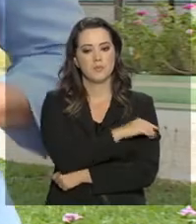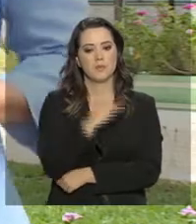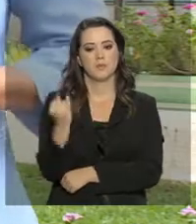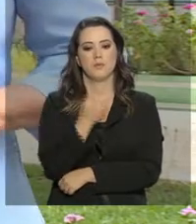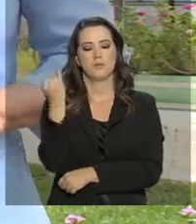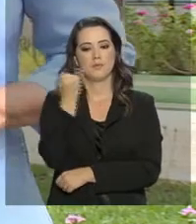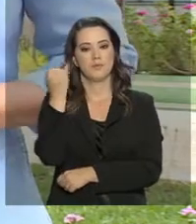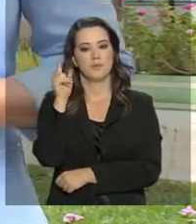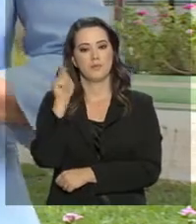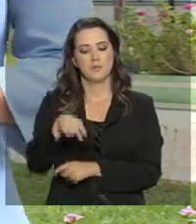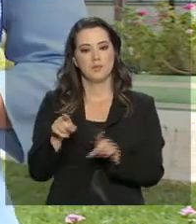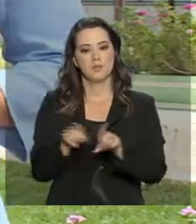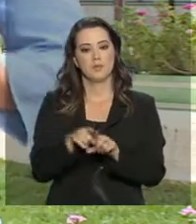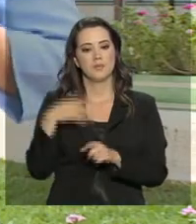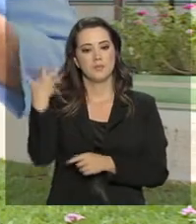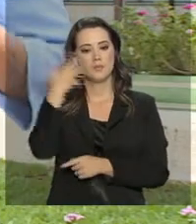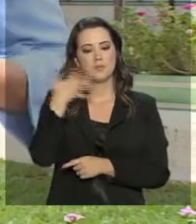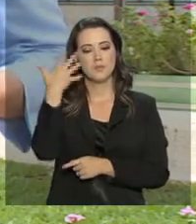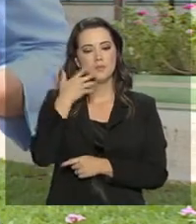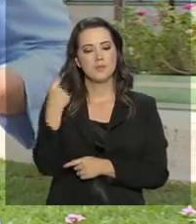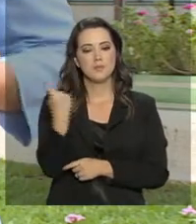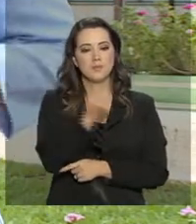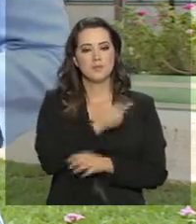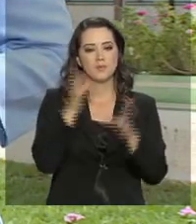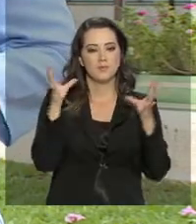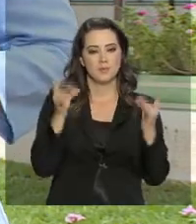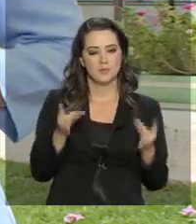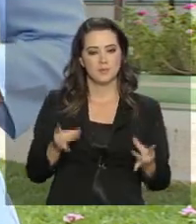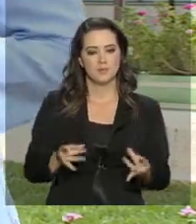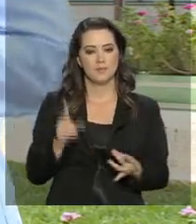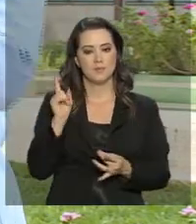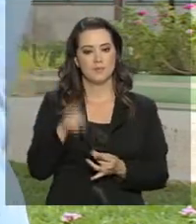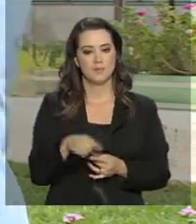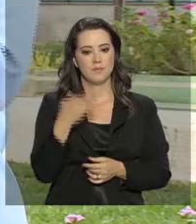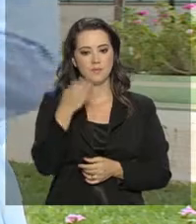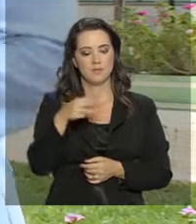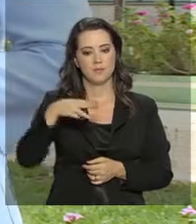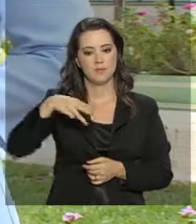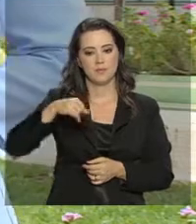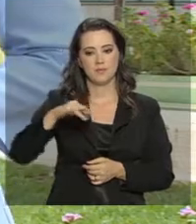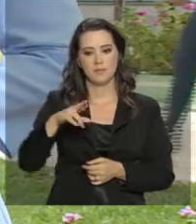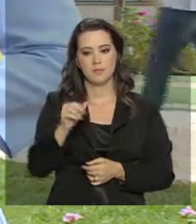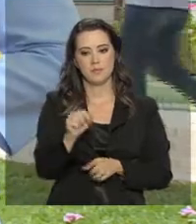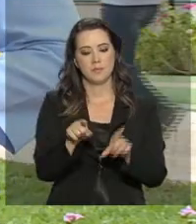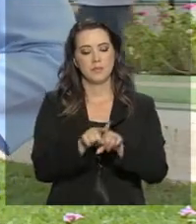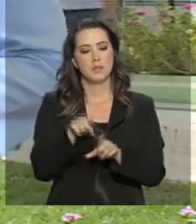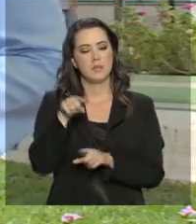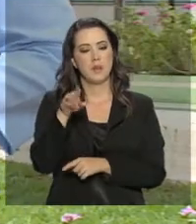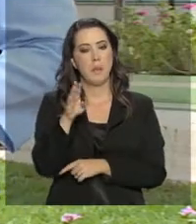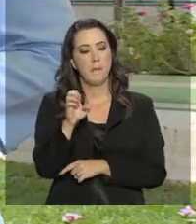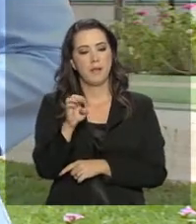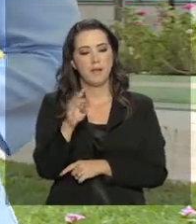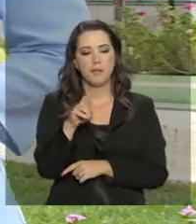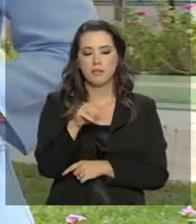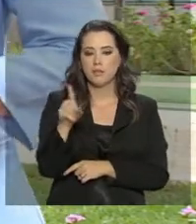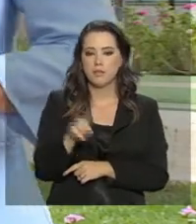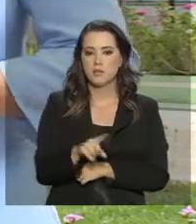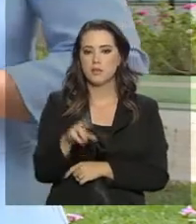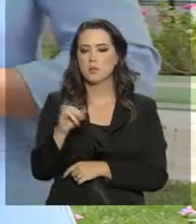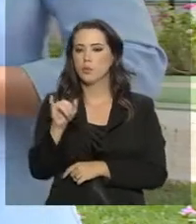muito importante quem vai explicar tudo em detalhes pra gente é maria beatriz rui da vigilância em saúde